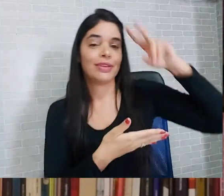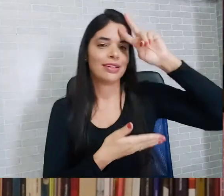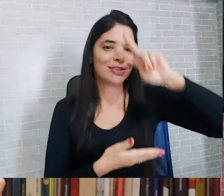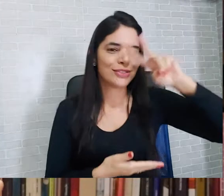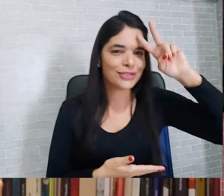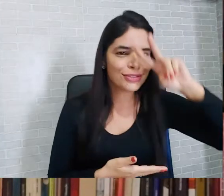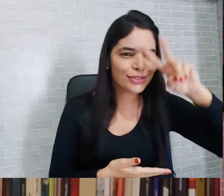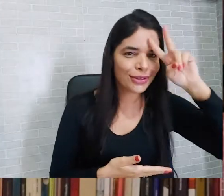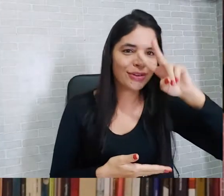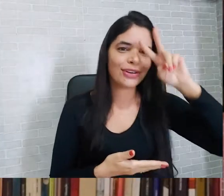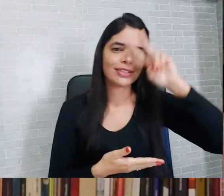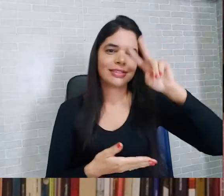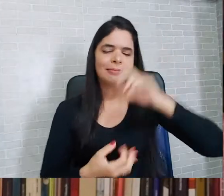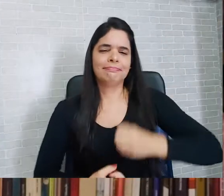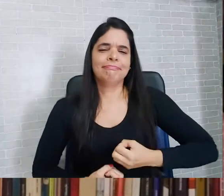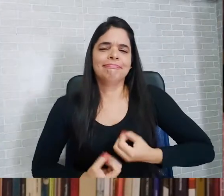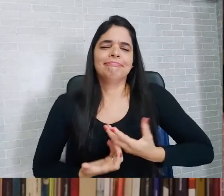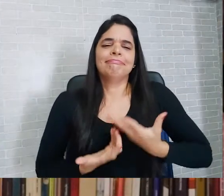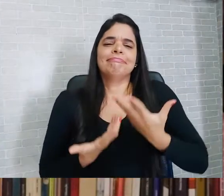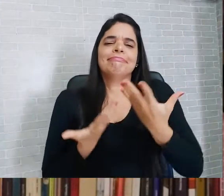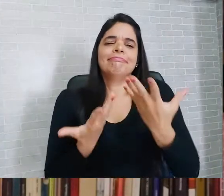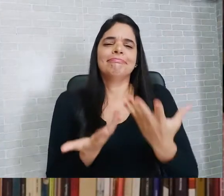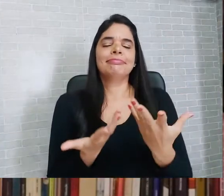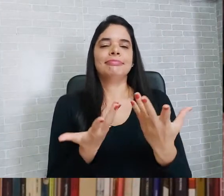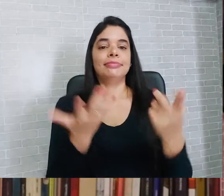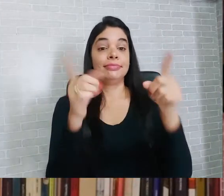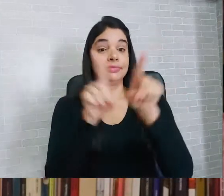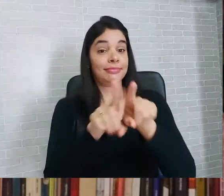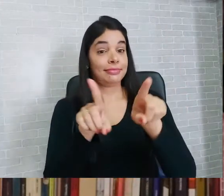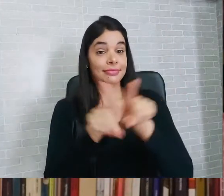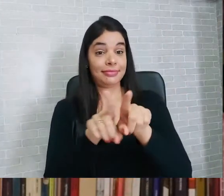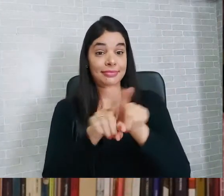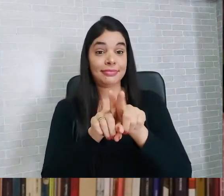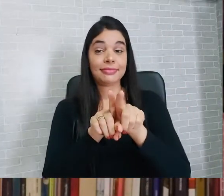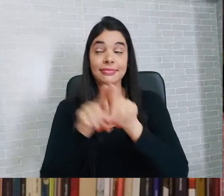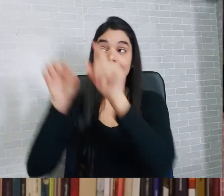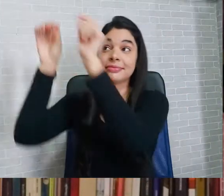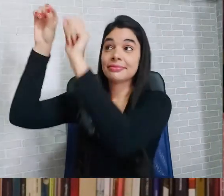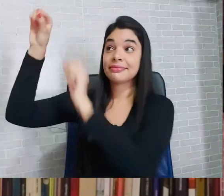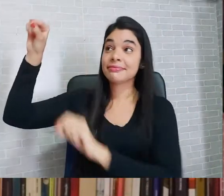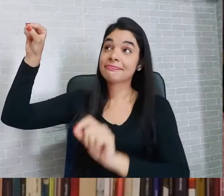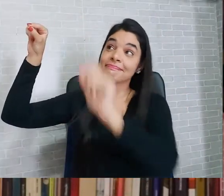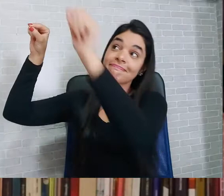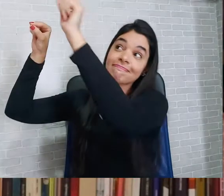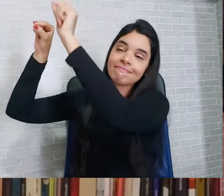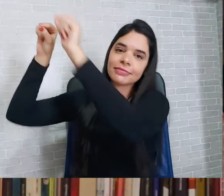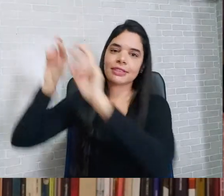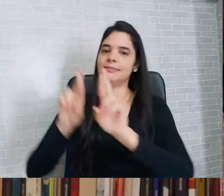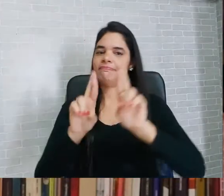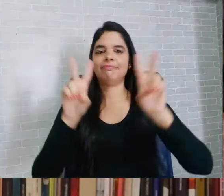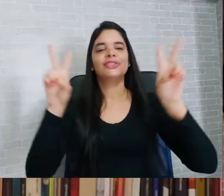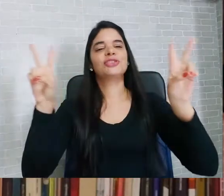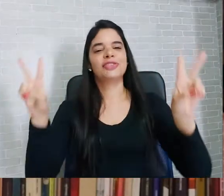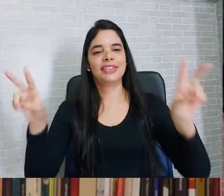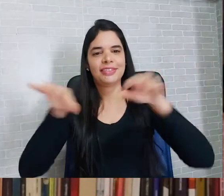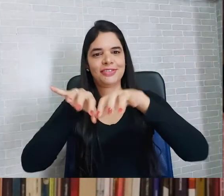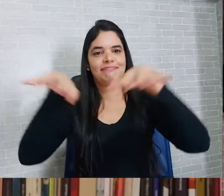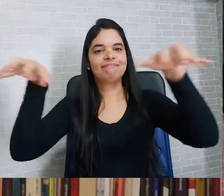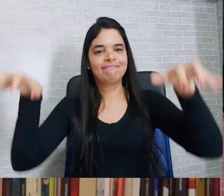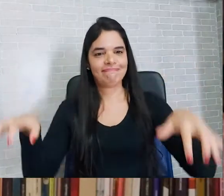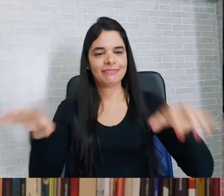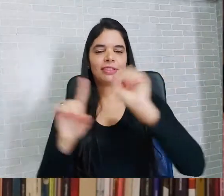as mesmas realidades geográficas e muito menos as mesmas maturidades